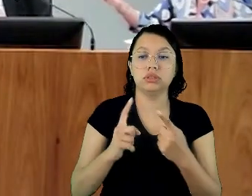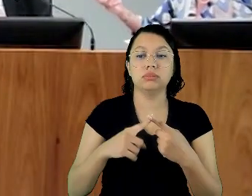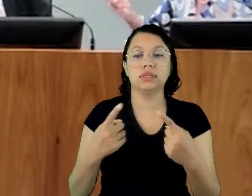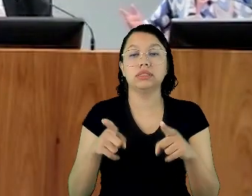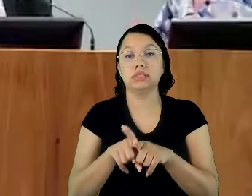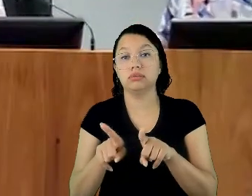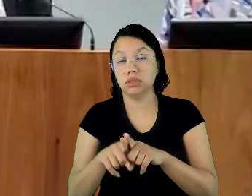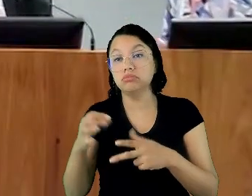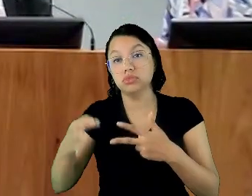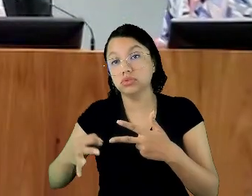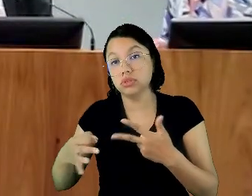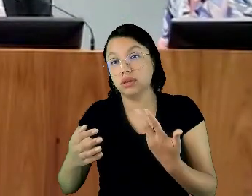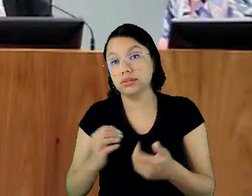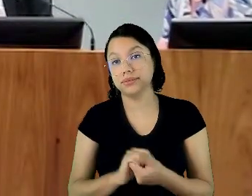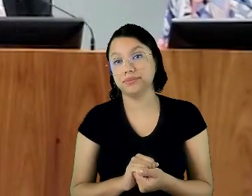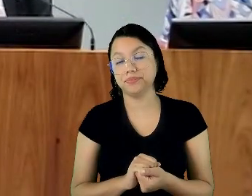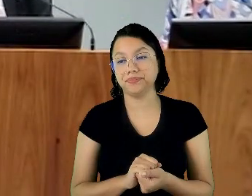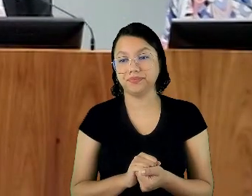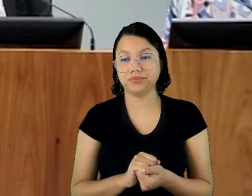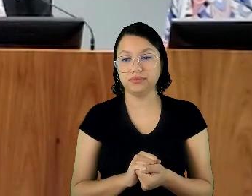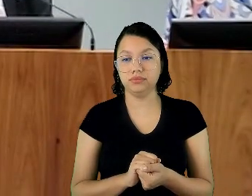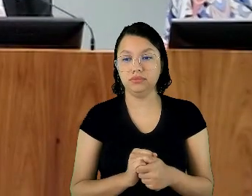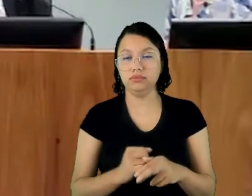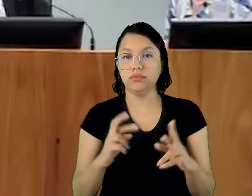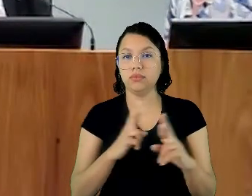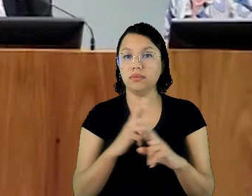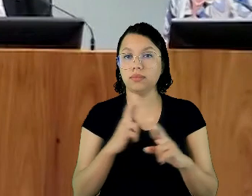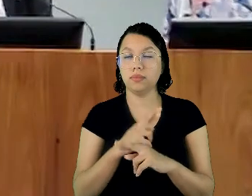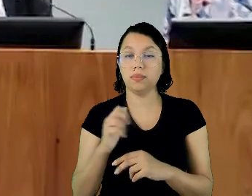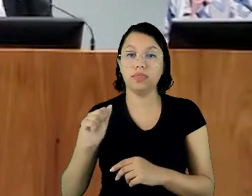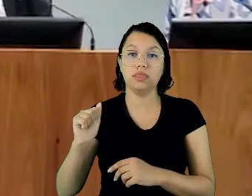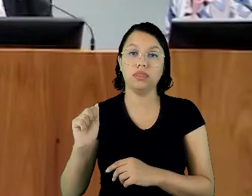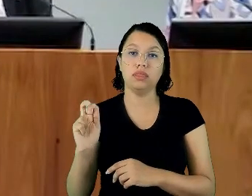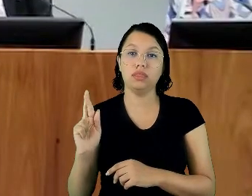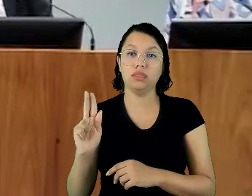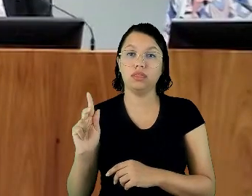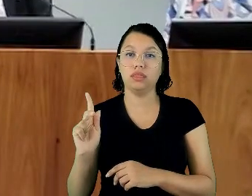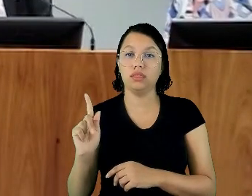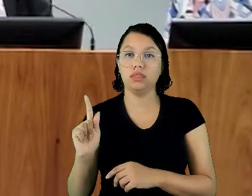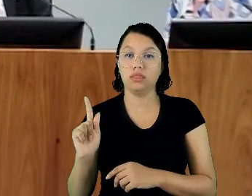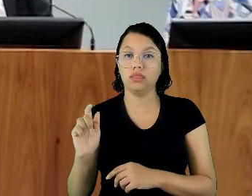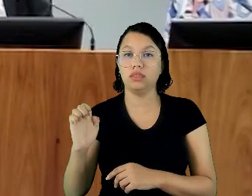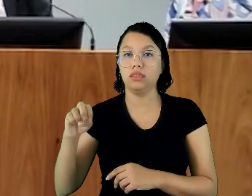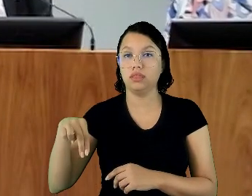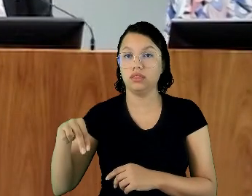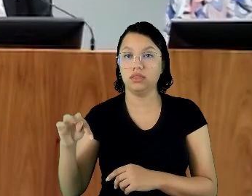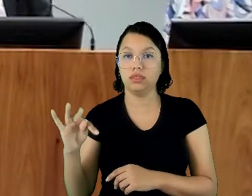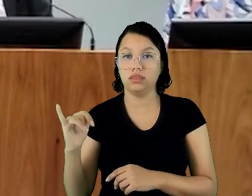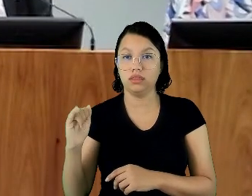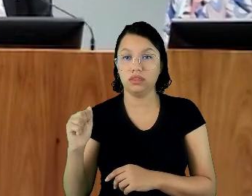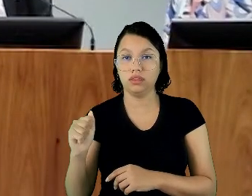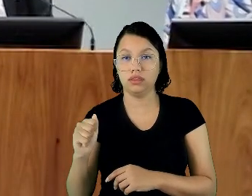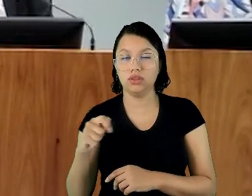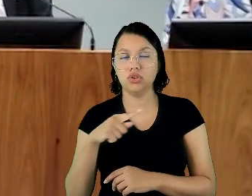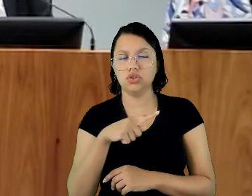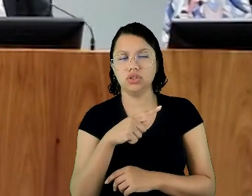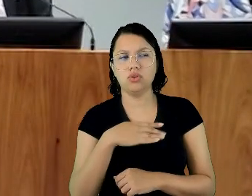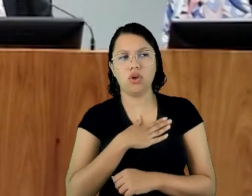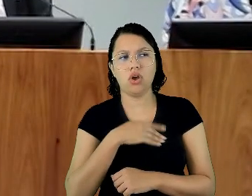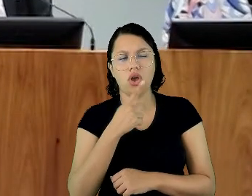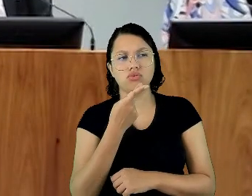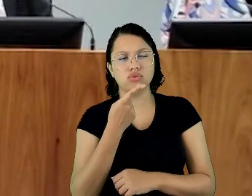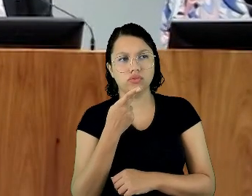em relação à Argentina, eu achei bem interessante a colocação da senhora, porque se a gente pensa da perspectiva histórica, a